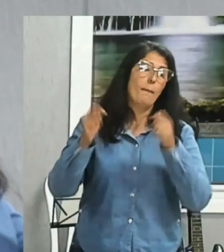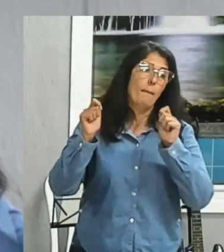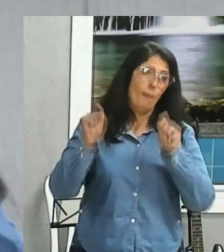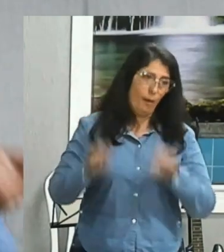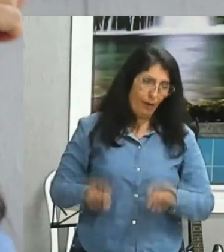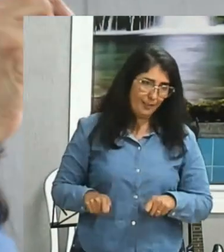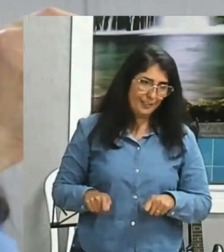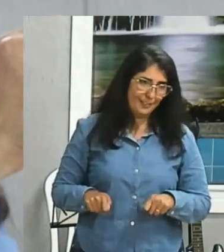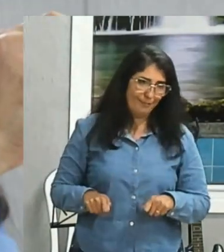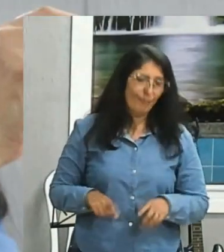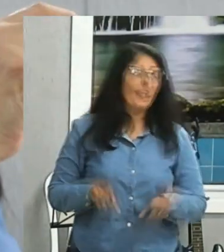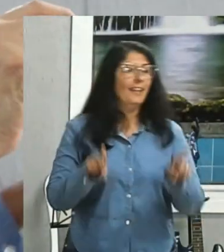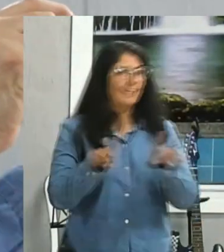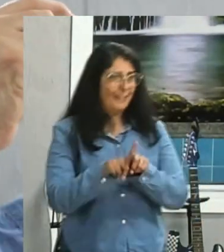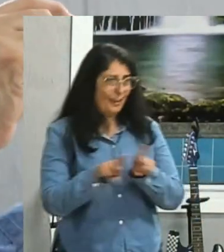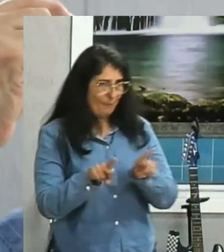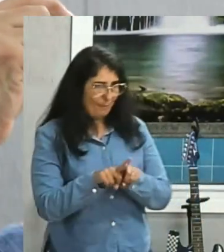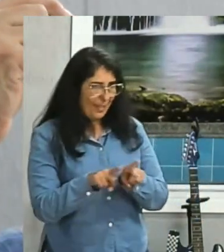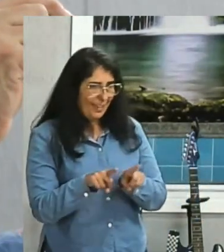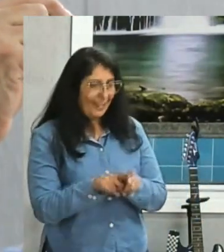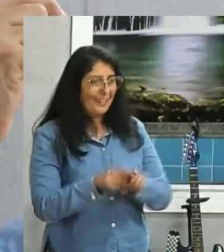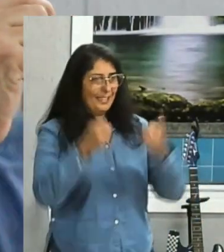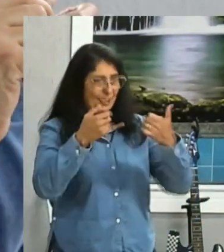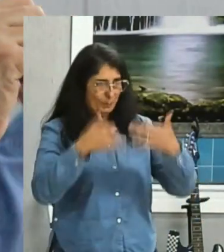sol brilhante.